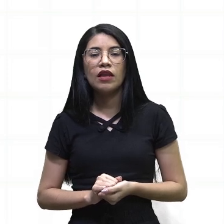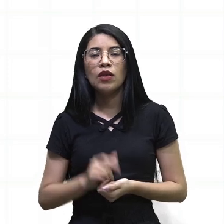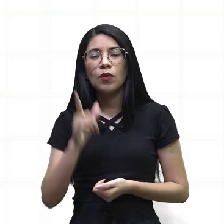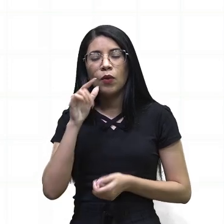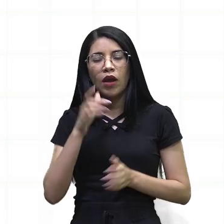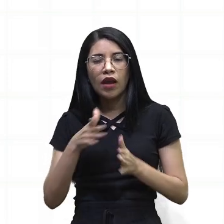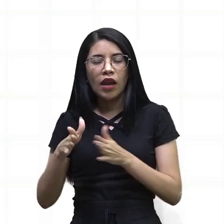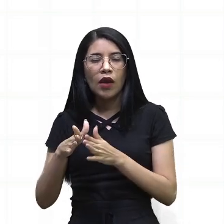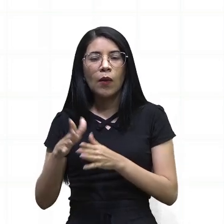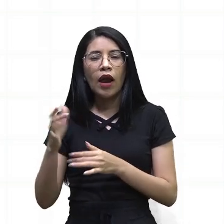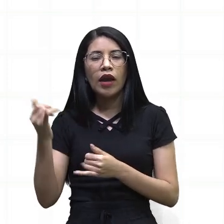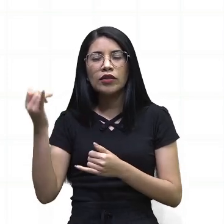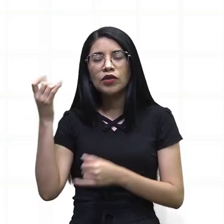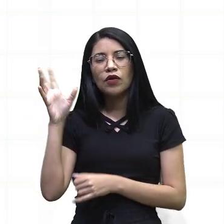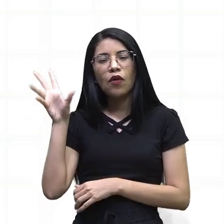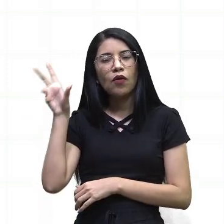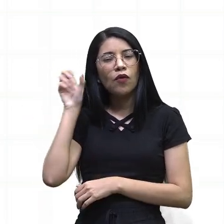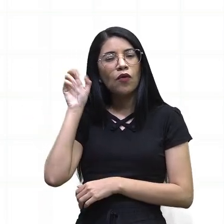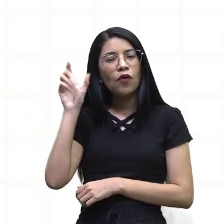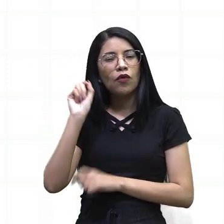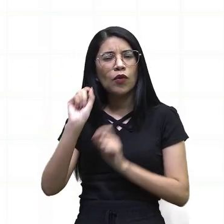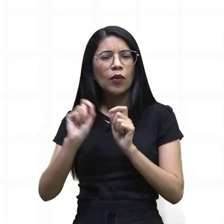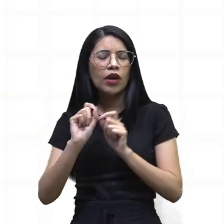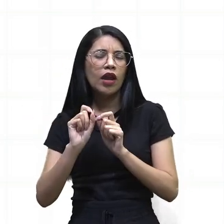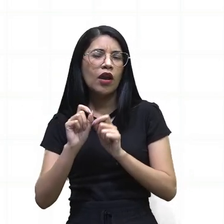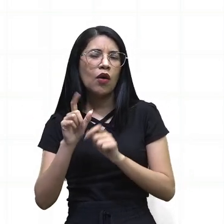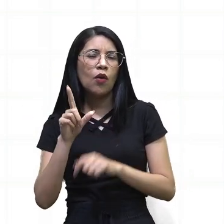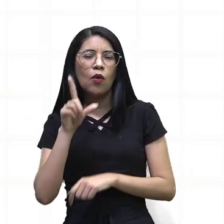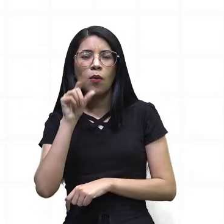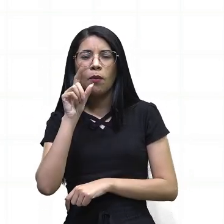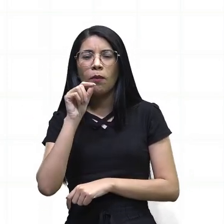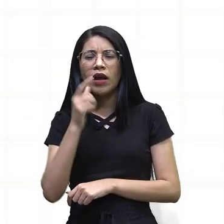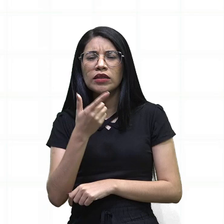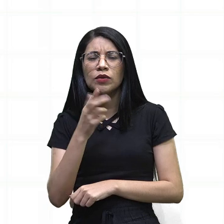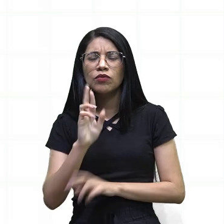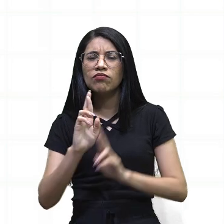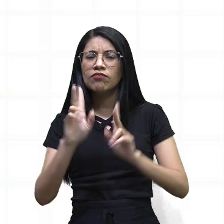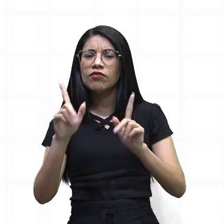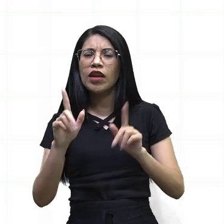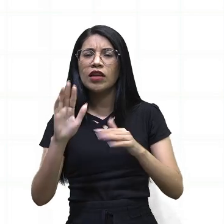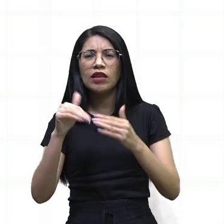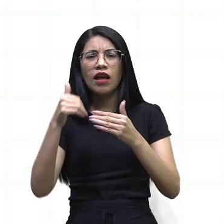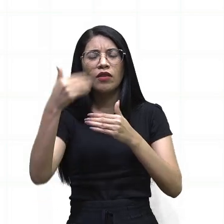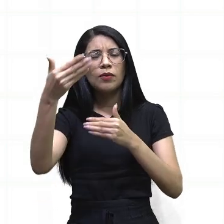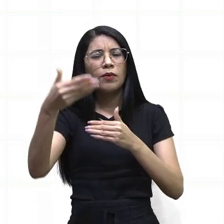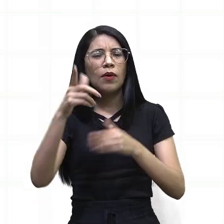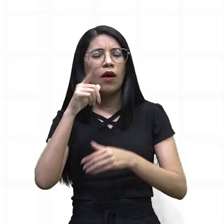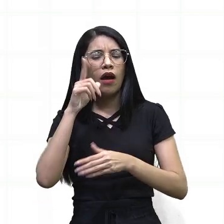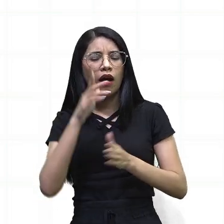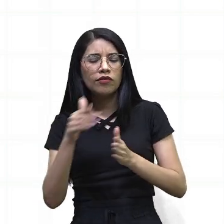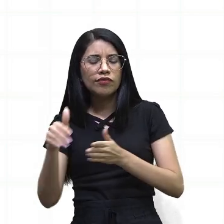ouvimos um canto desconhecido do outro lado do rio. Olha só,